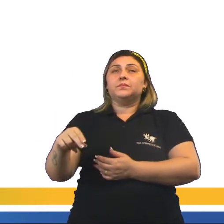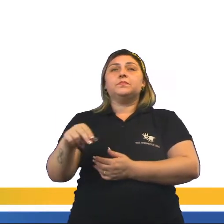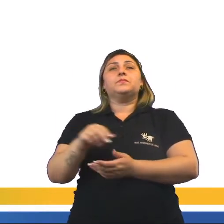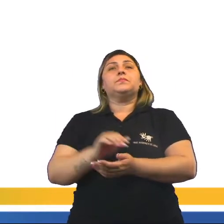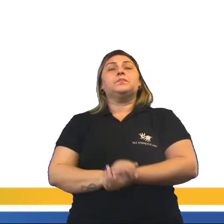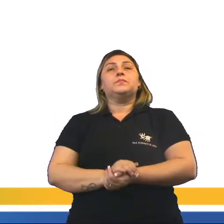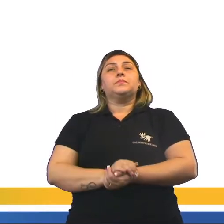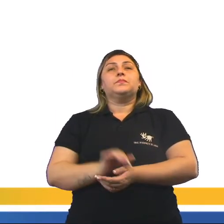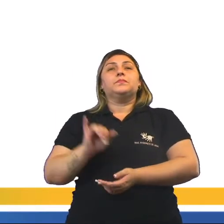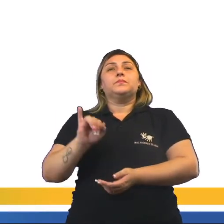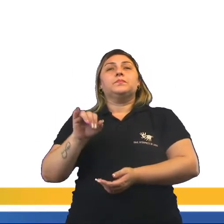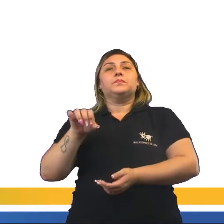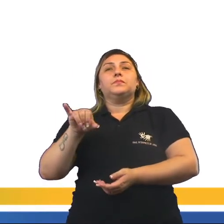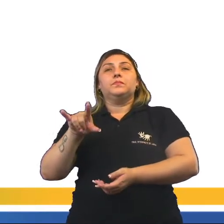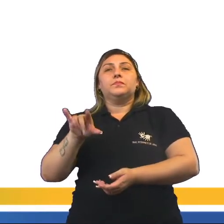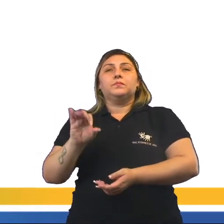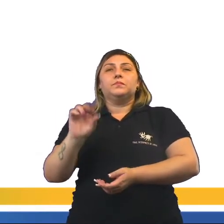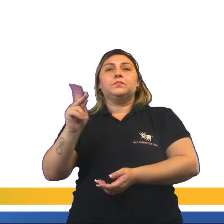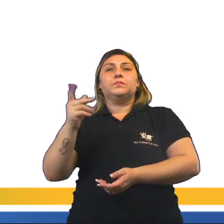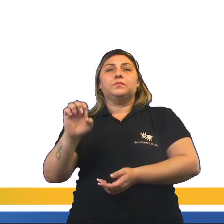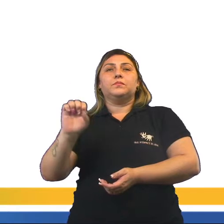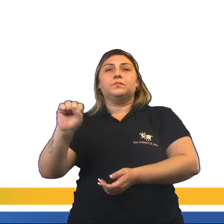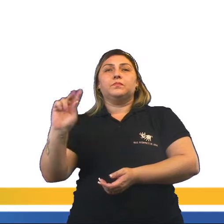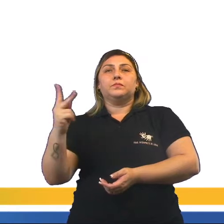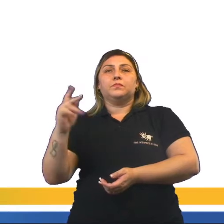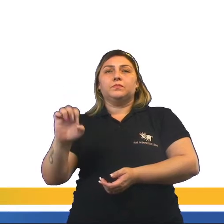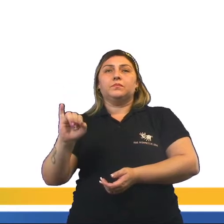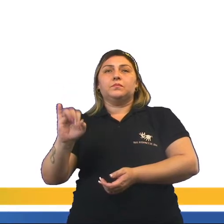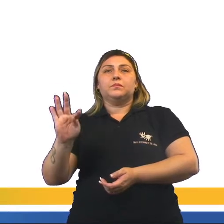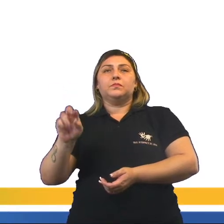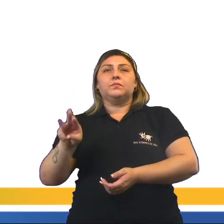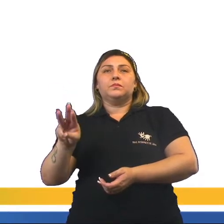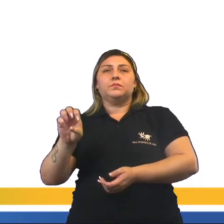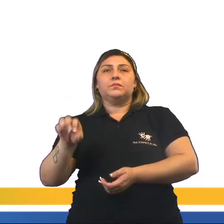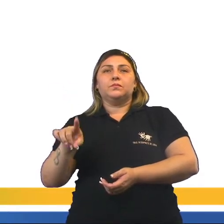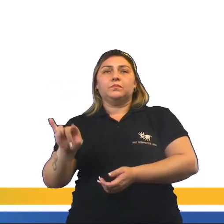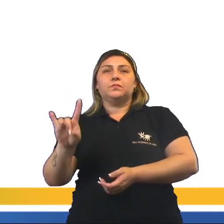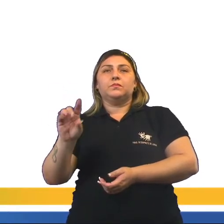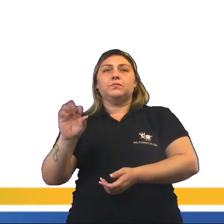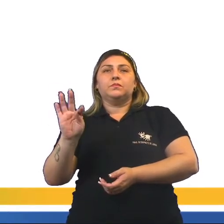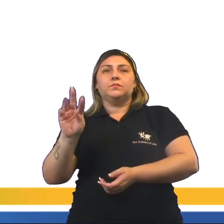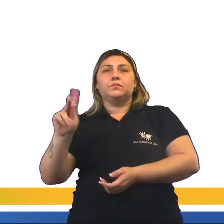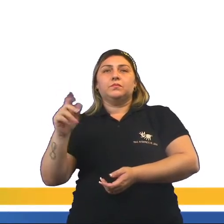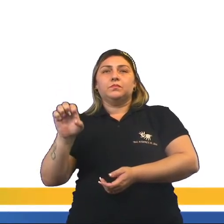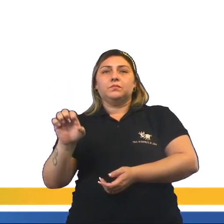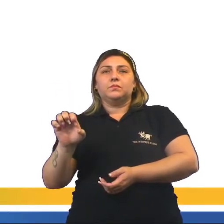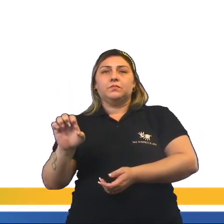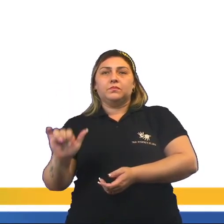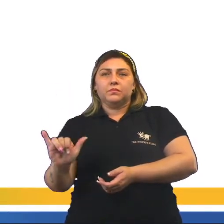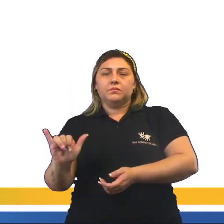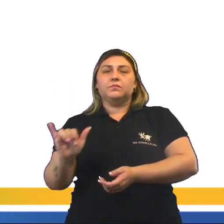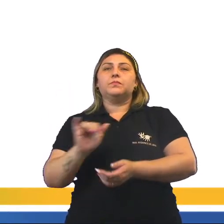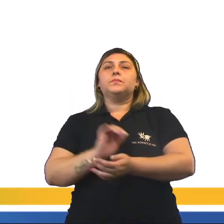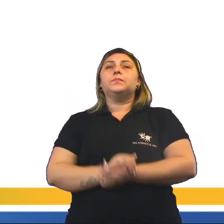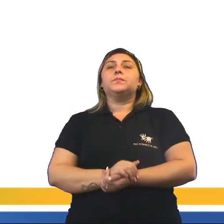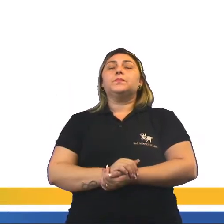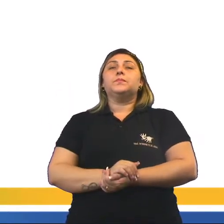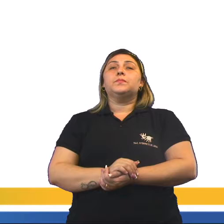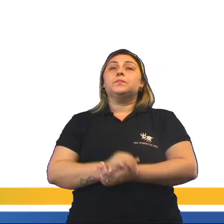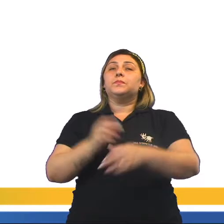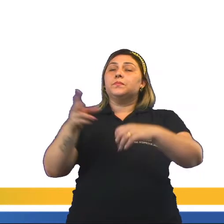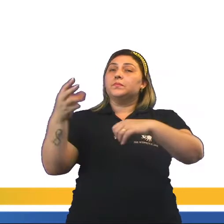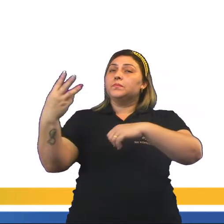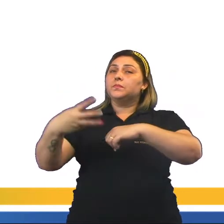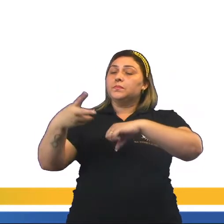I, you, he, she, it, we, you e they. Por terceiro, nós vamos usar o nosso verbo. Nesse caso, a gente está usando